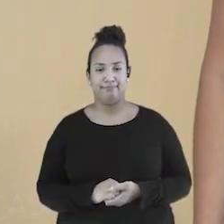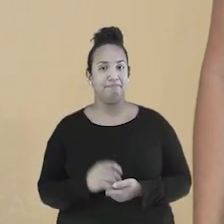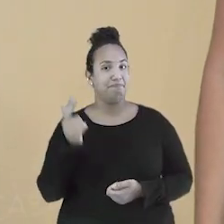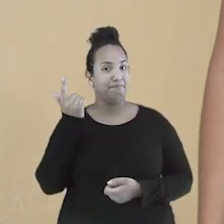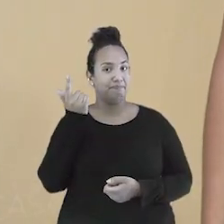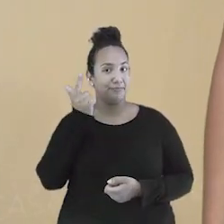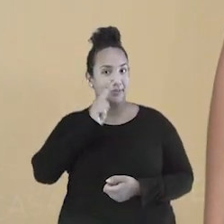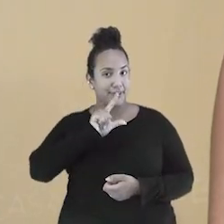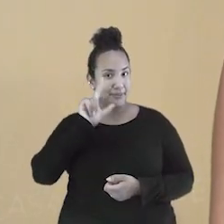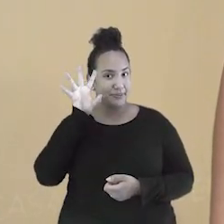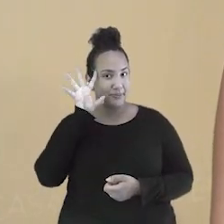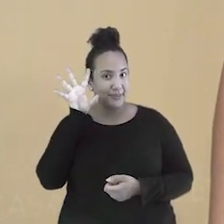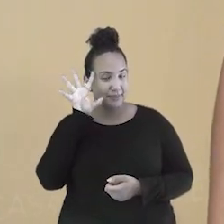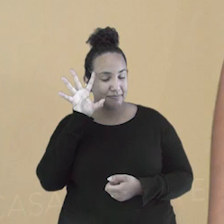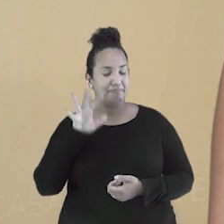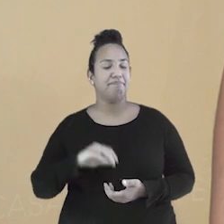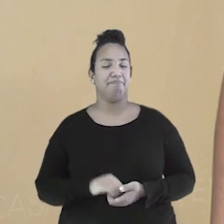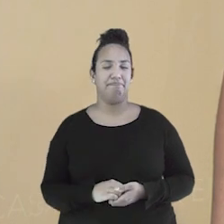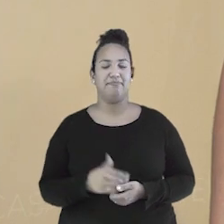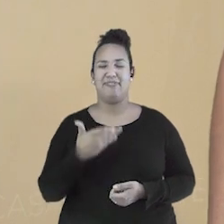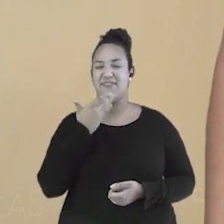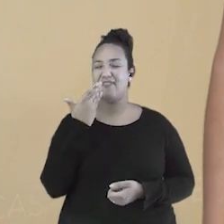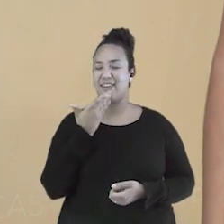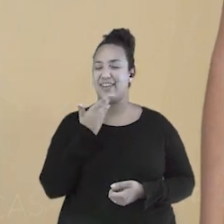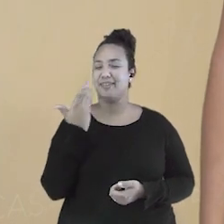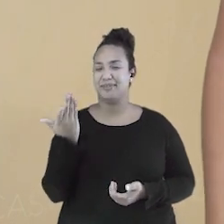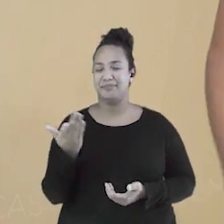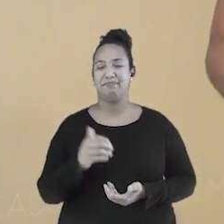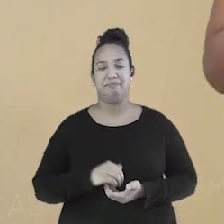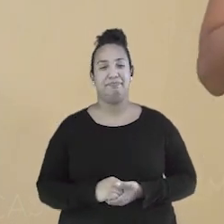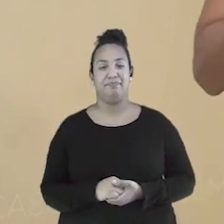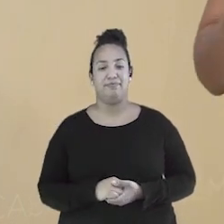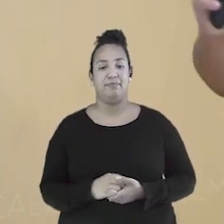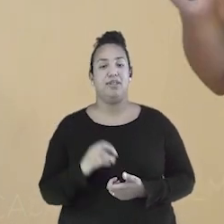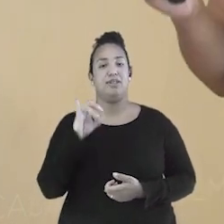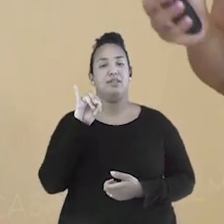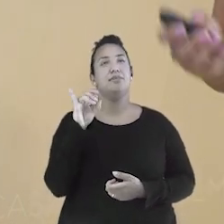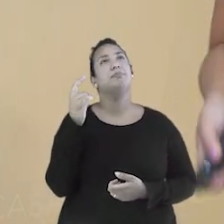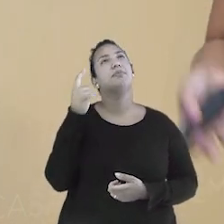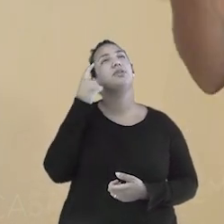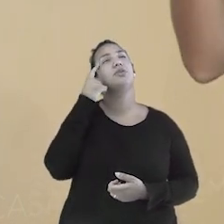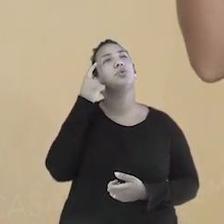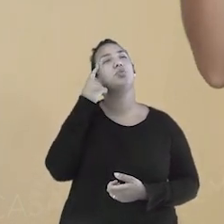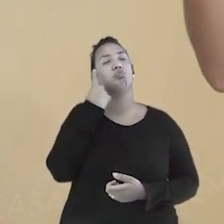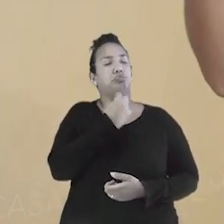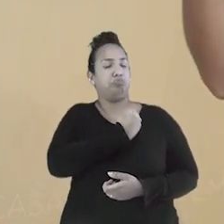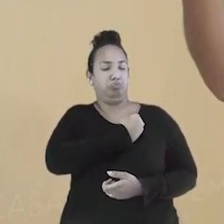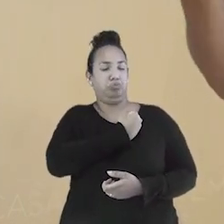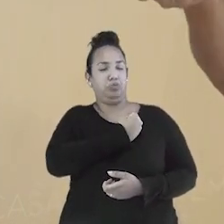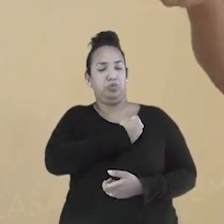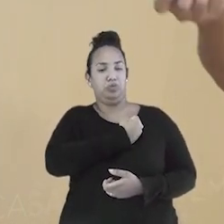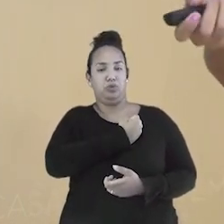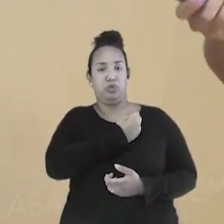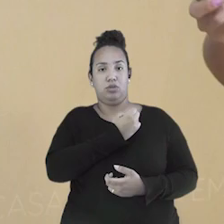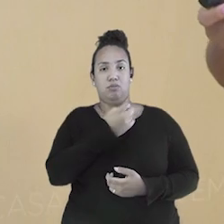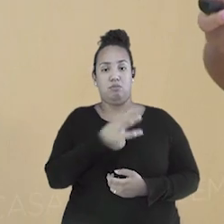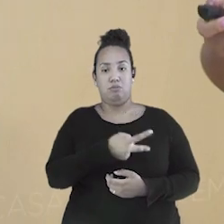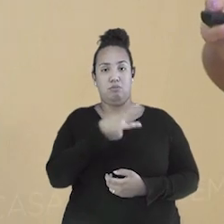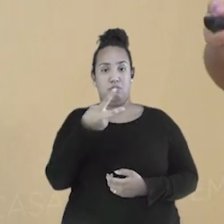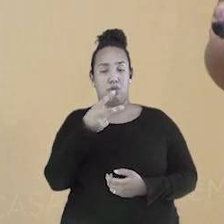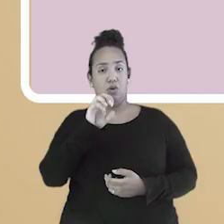Conseguiu? Esse conjunto é bem tranquilo, né? Então, se você pensou em qualquer número maior ou igual a